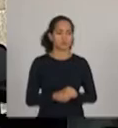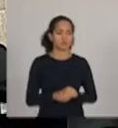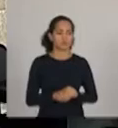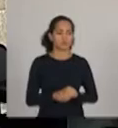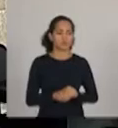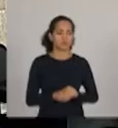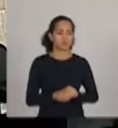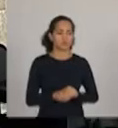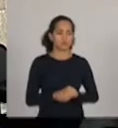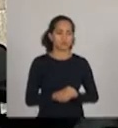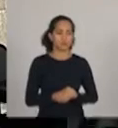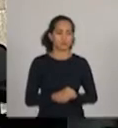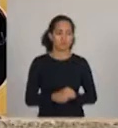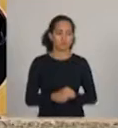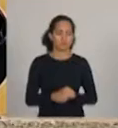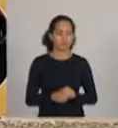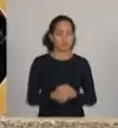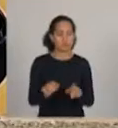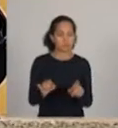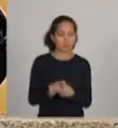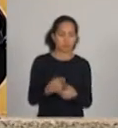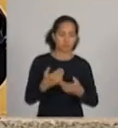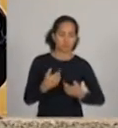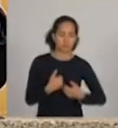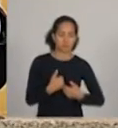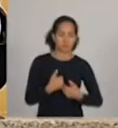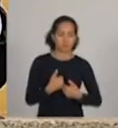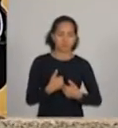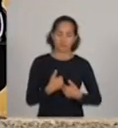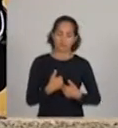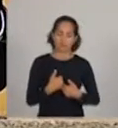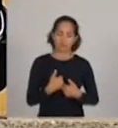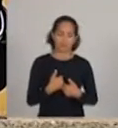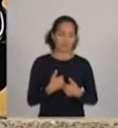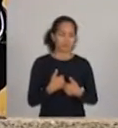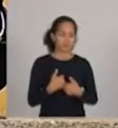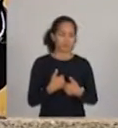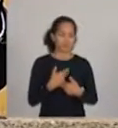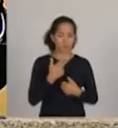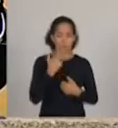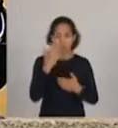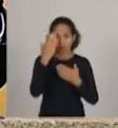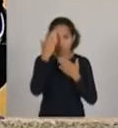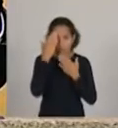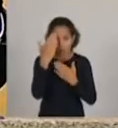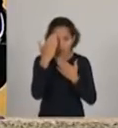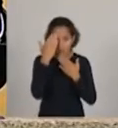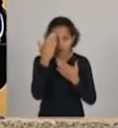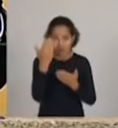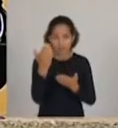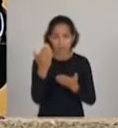Até por uma omissão minha, né? Uhum. Vou fazer o agradecimento aqui